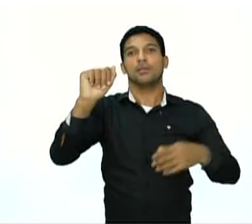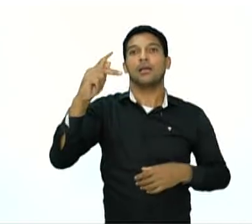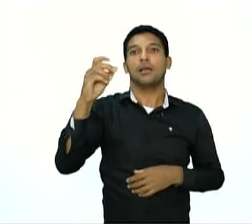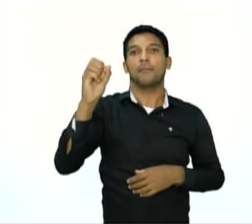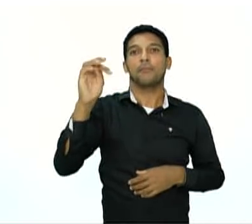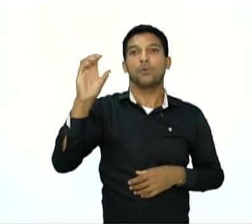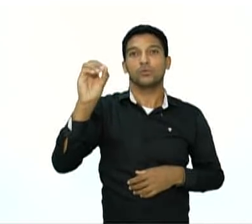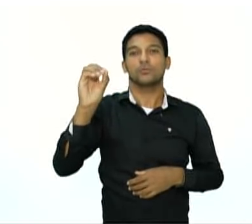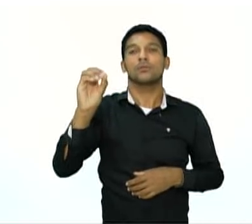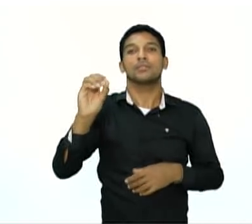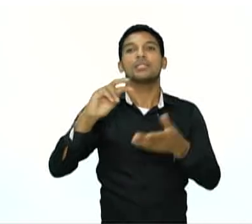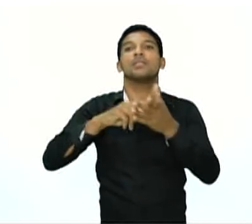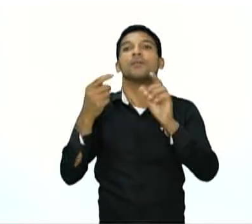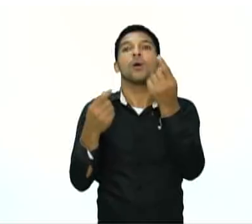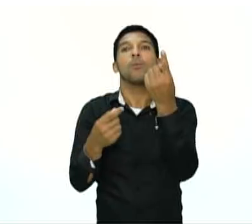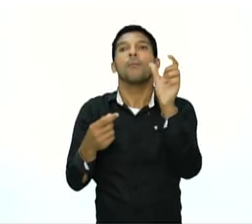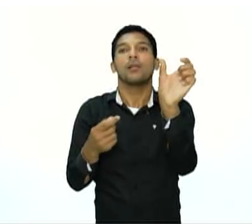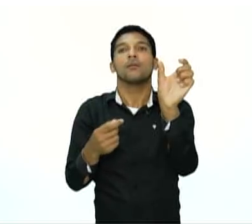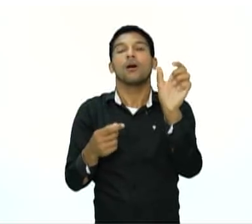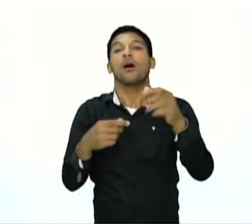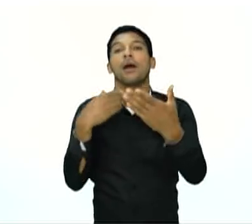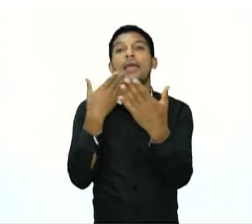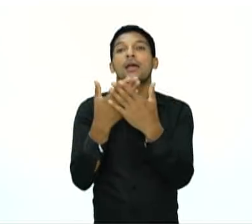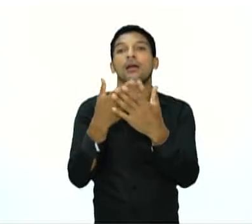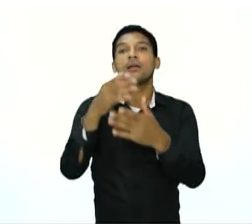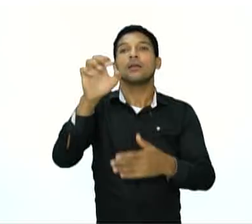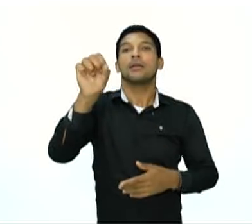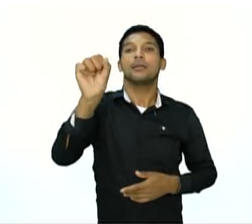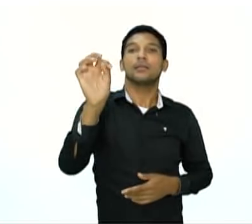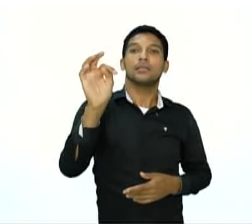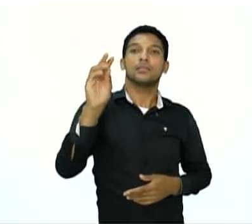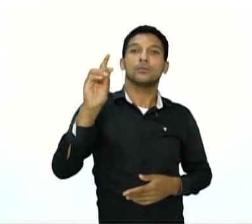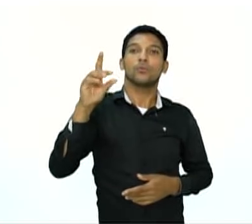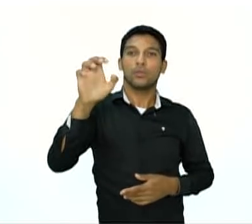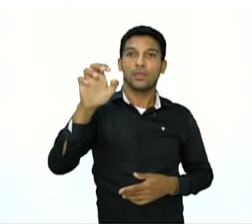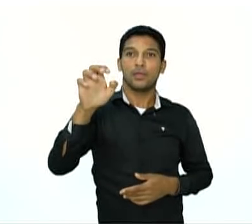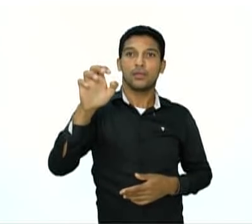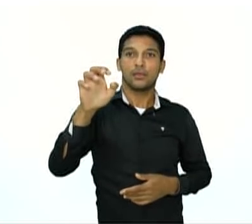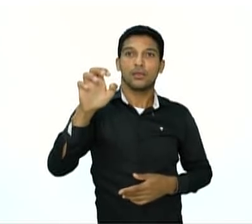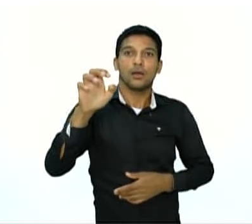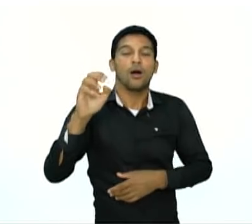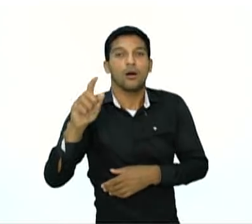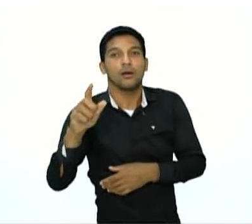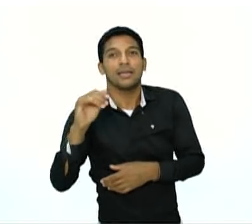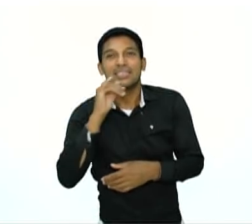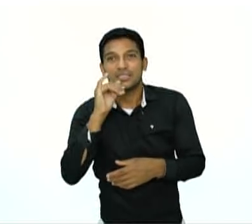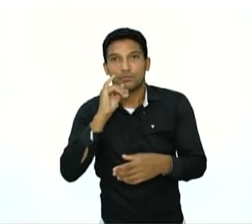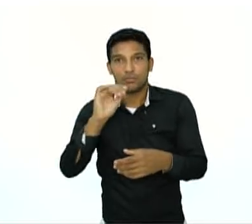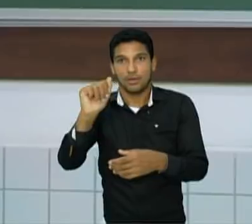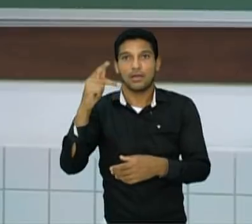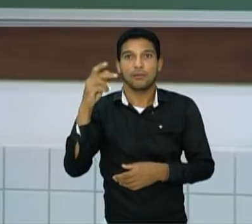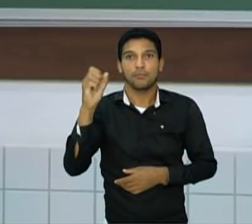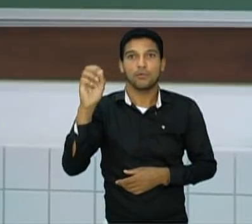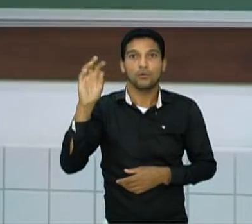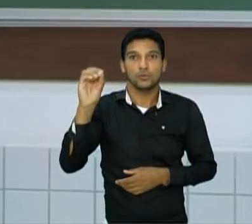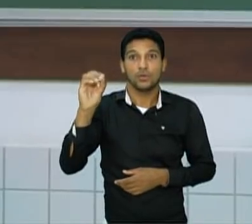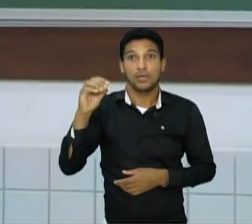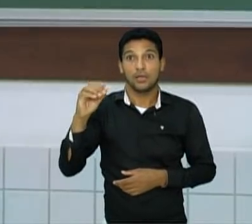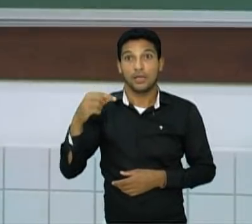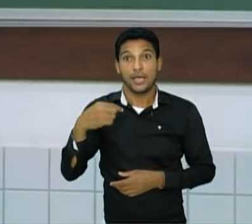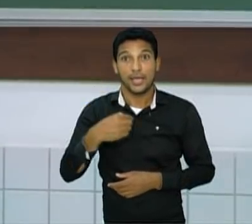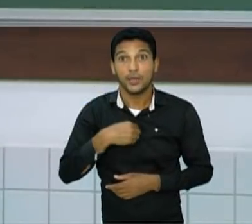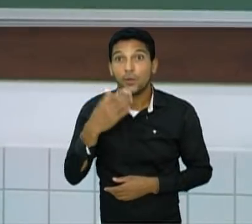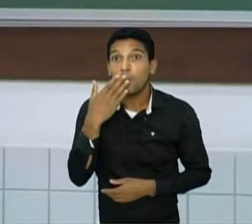estude. Então eu vou ter dois verbos. Antes no aposto, eu tinha